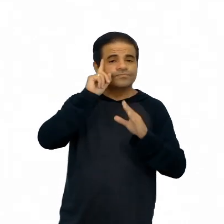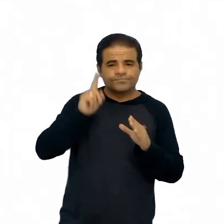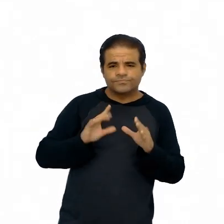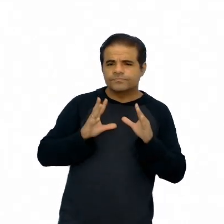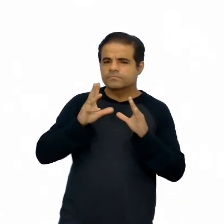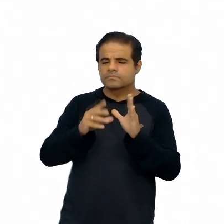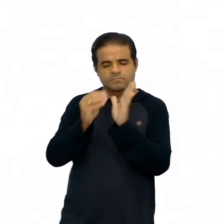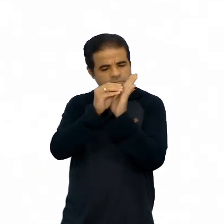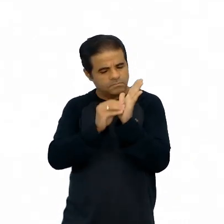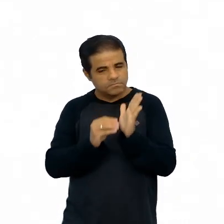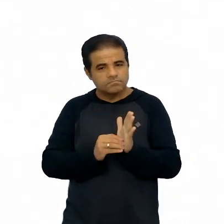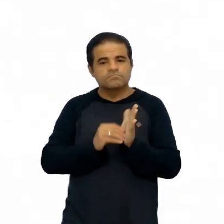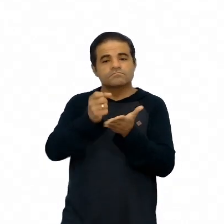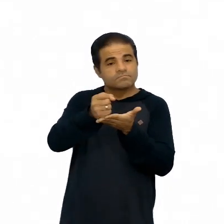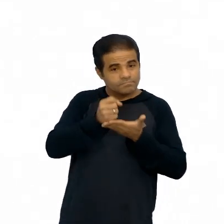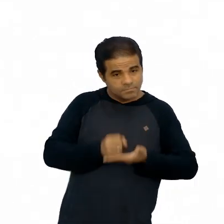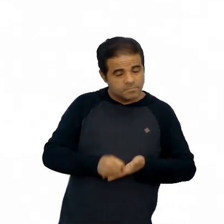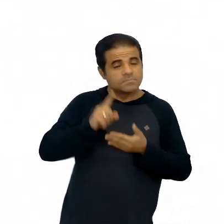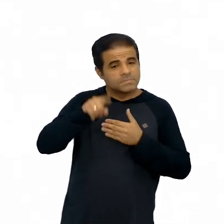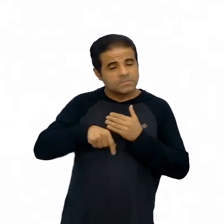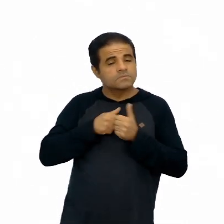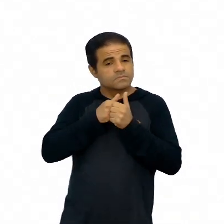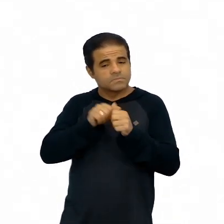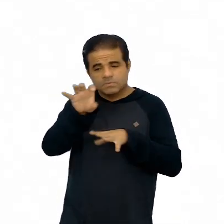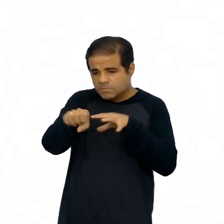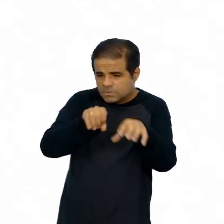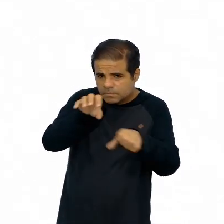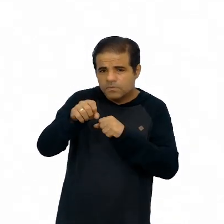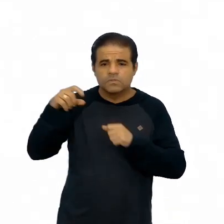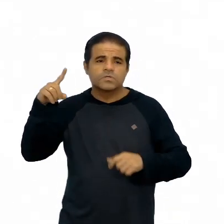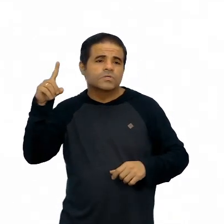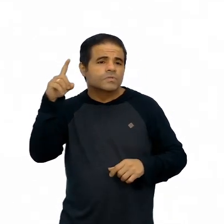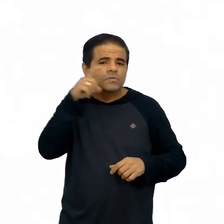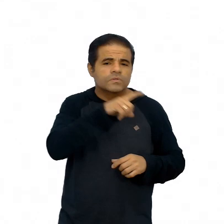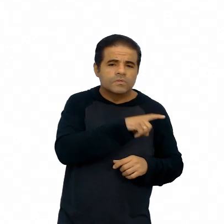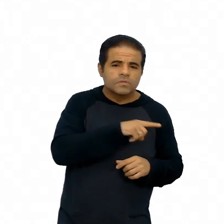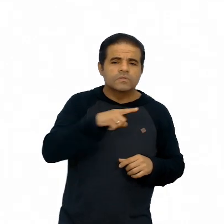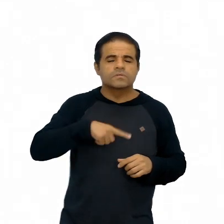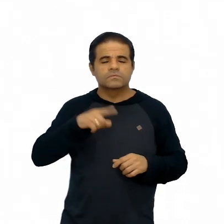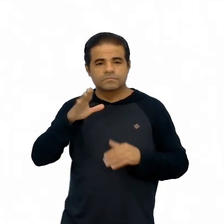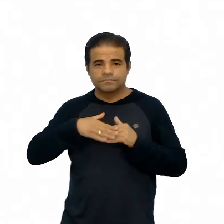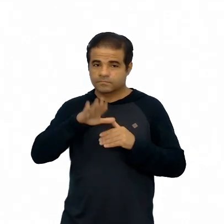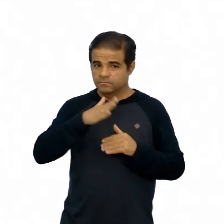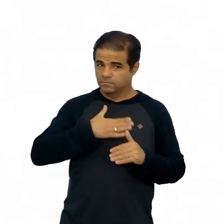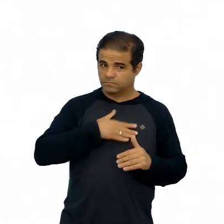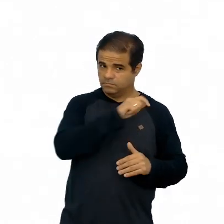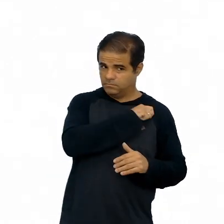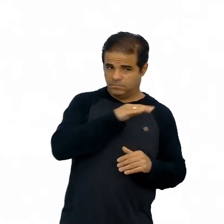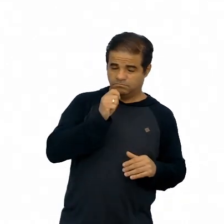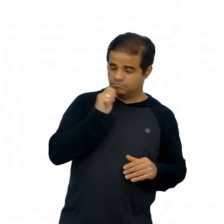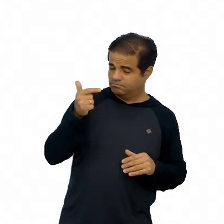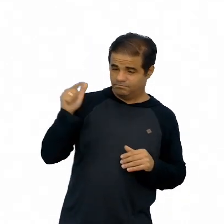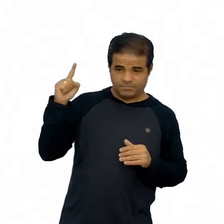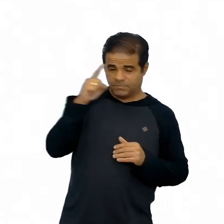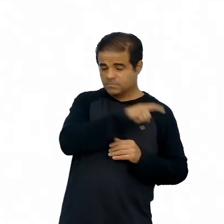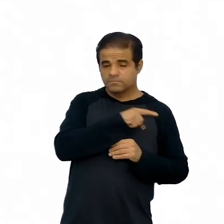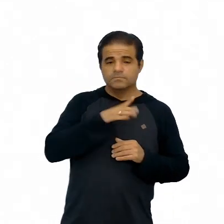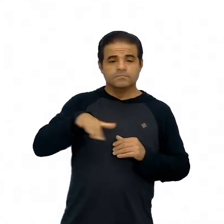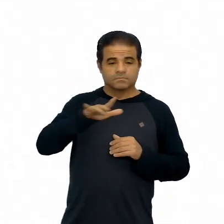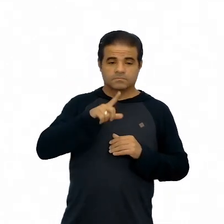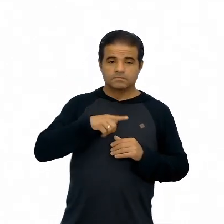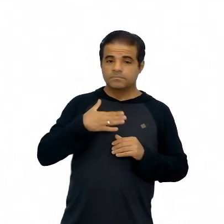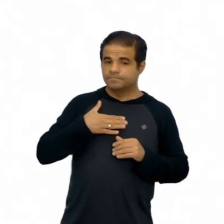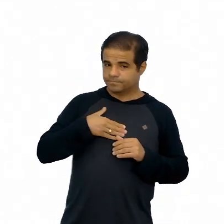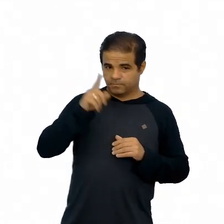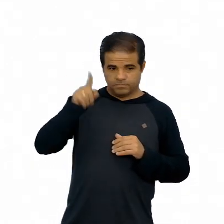tudo isso eu vou trazer. Então, fazer esse apanhado das dificuldades que o meu aluno pode, ou meu aluno não vai ter dificuldade nenhuma, essa situação, para